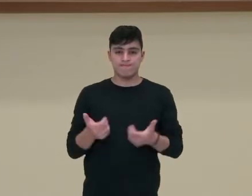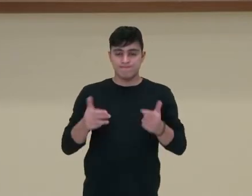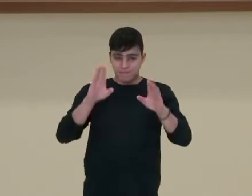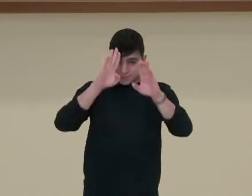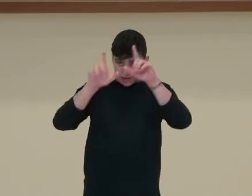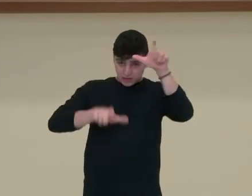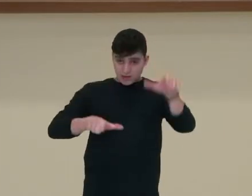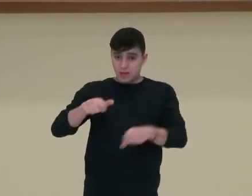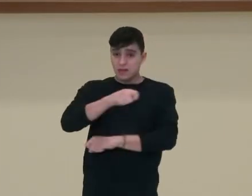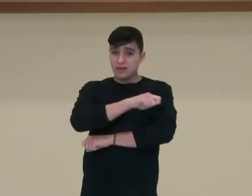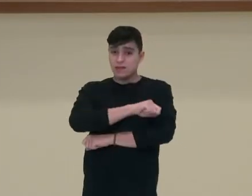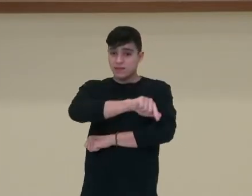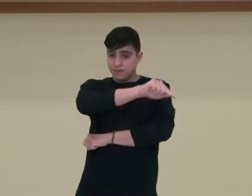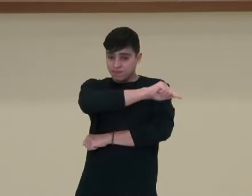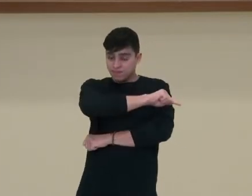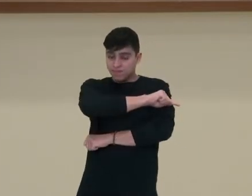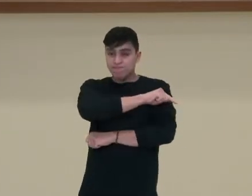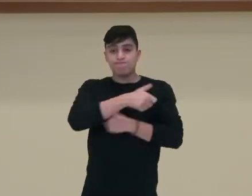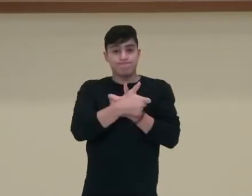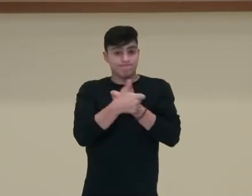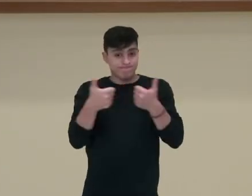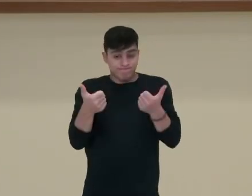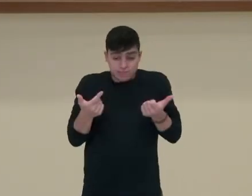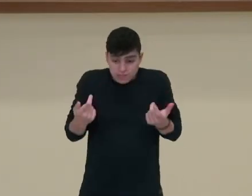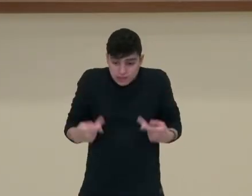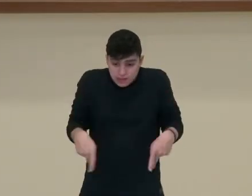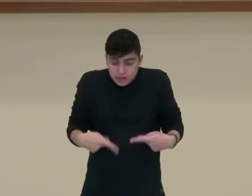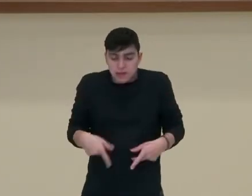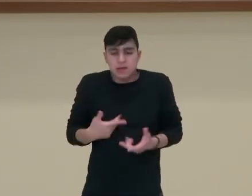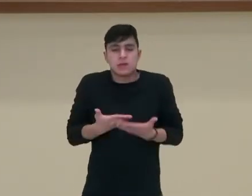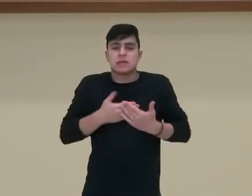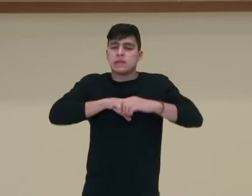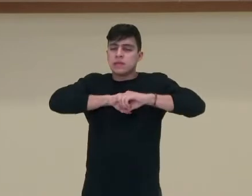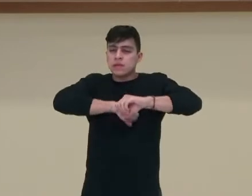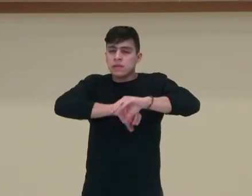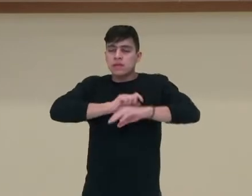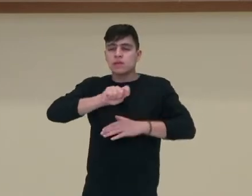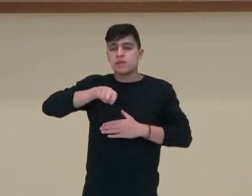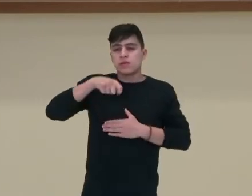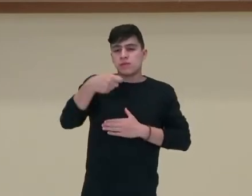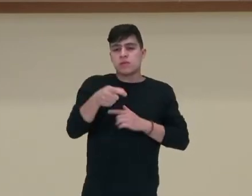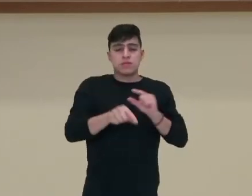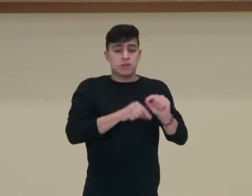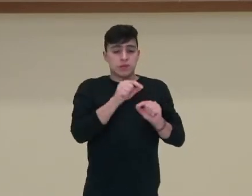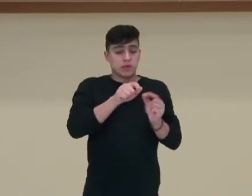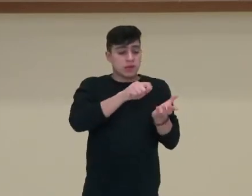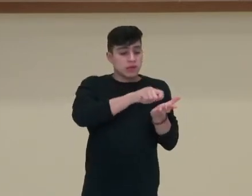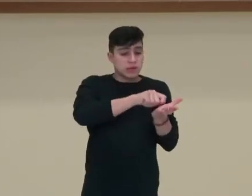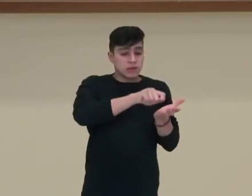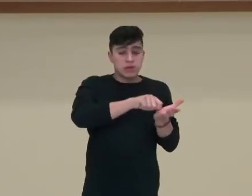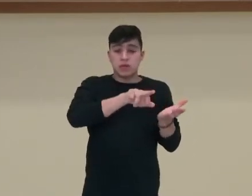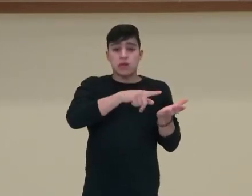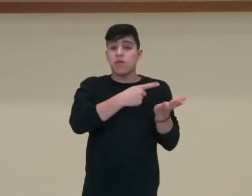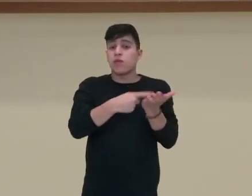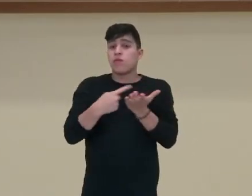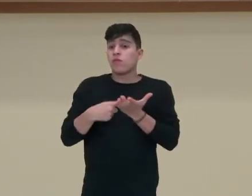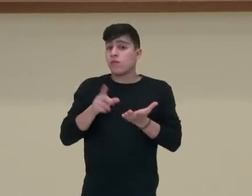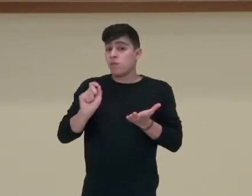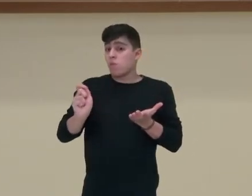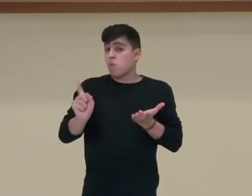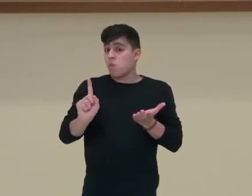Olá, estudantes do sétimo ano. Nessa aula, nós vamos falar sobre notações não convencionais e